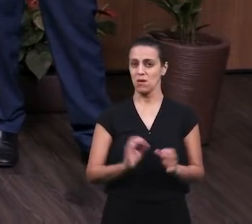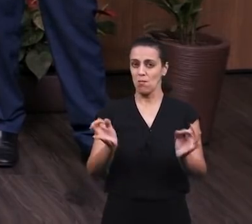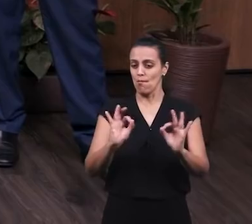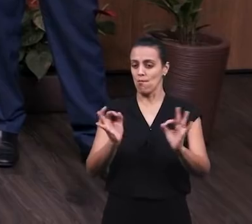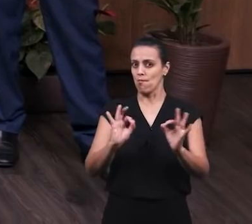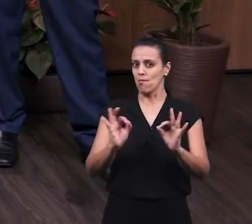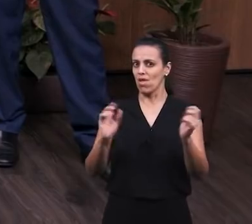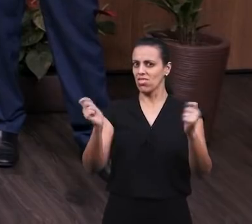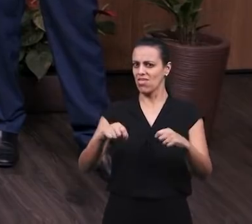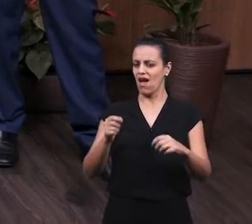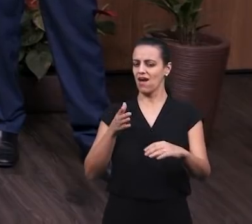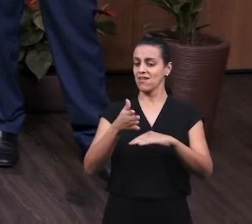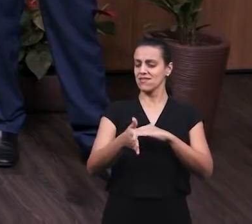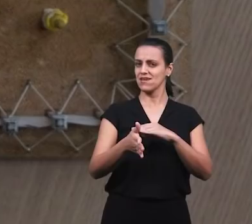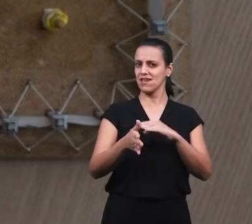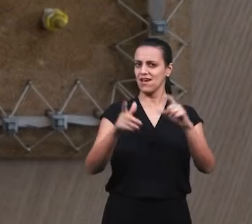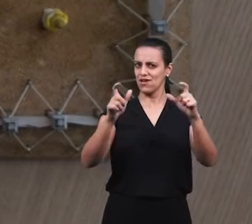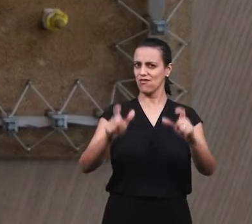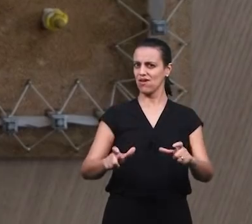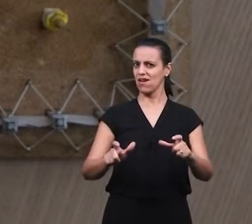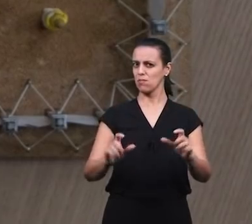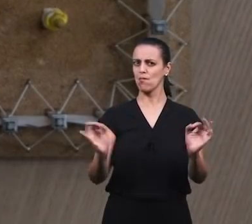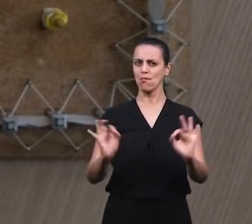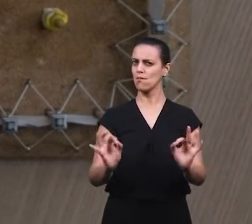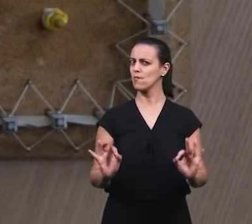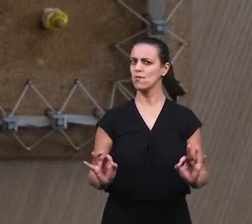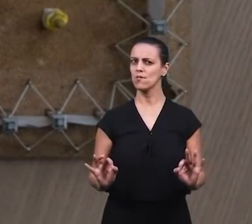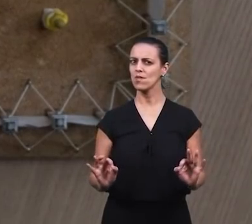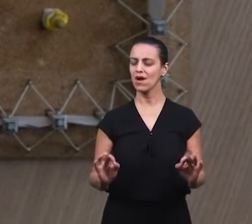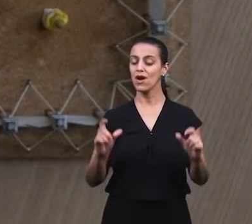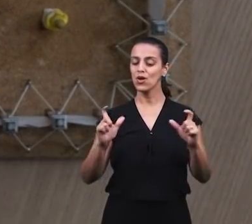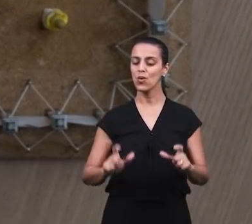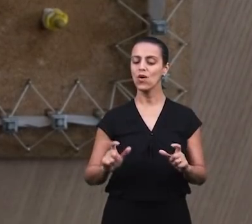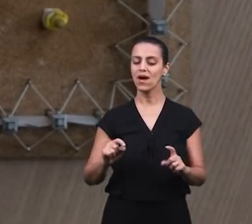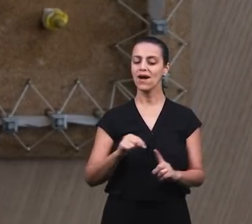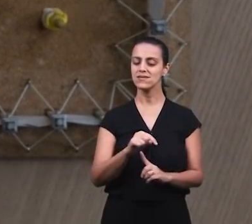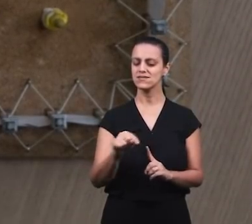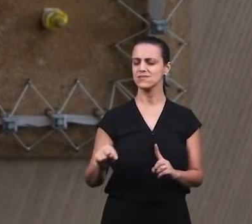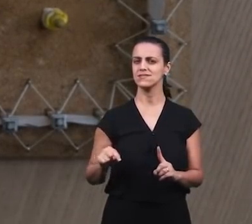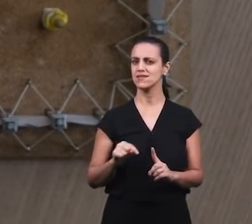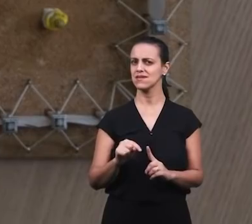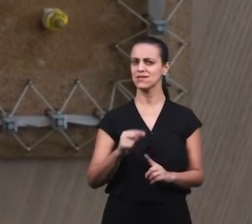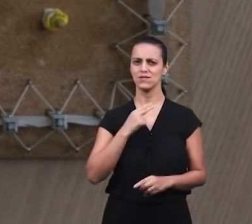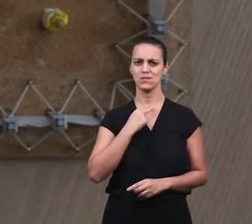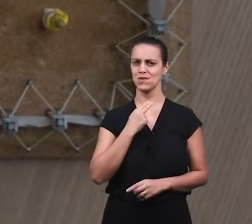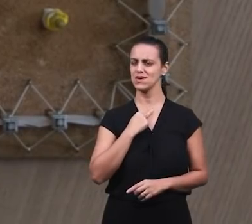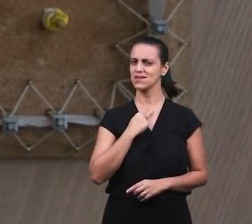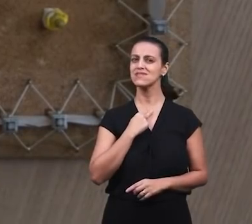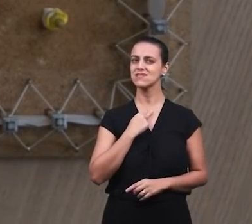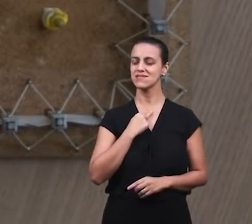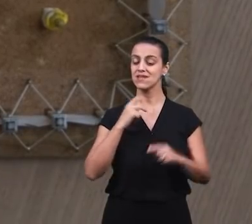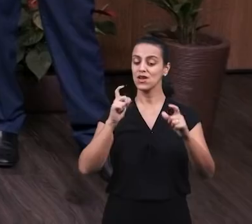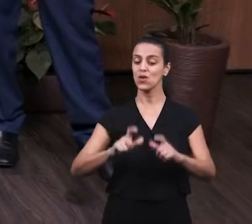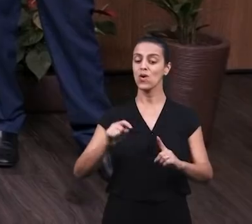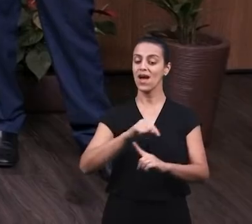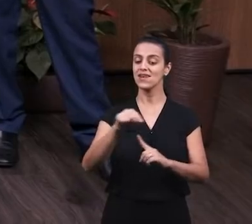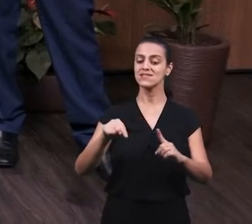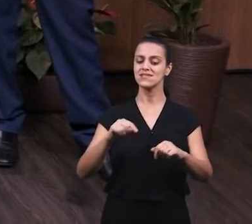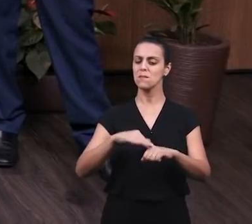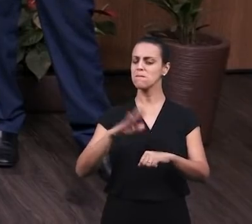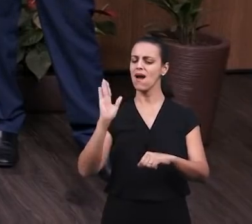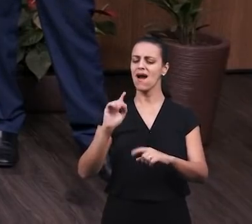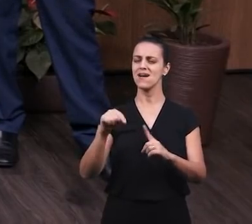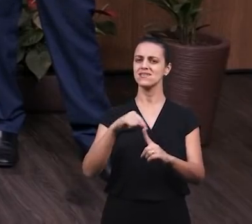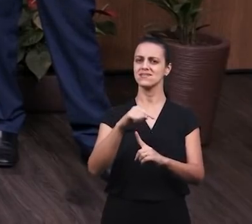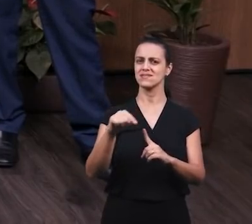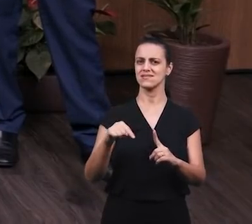entra neste lugar aqui, no Santíssimo, ou Santo dos Santos. Isto é,